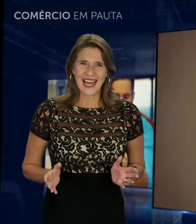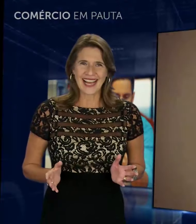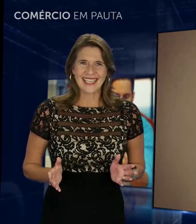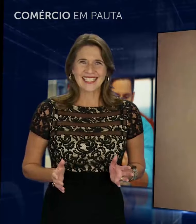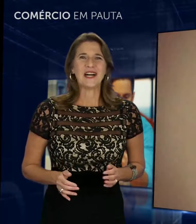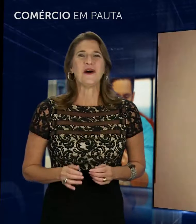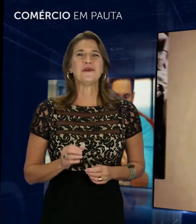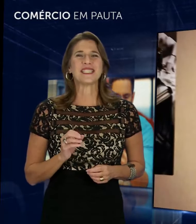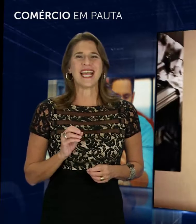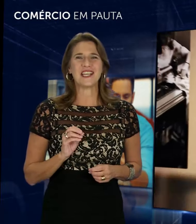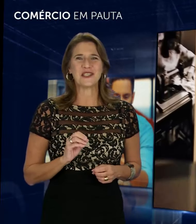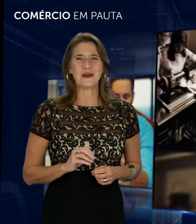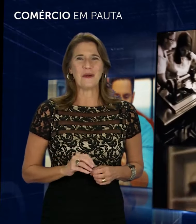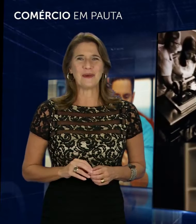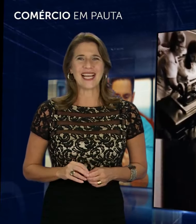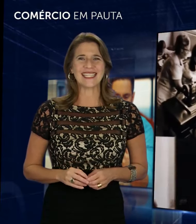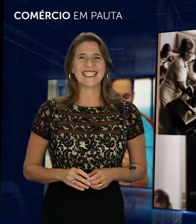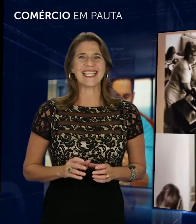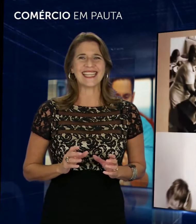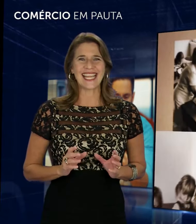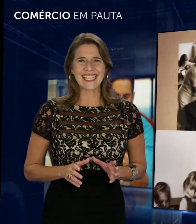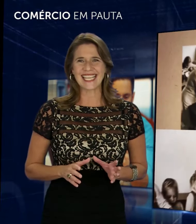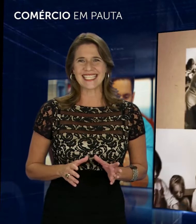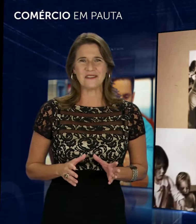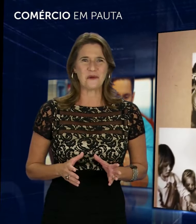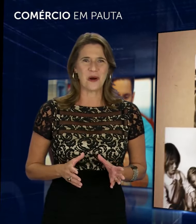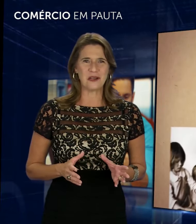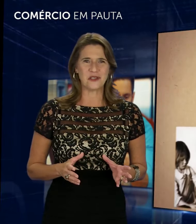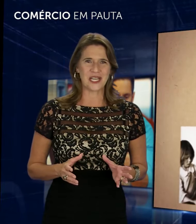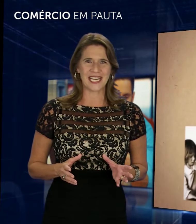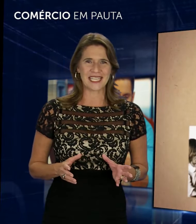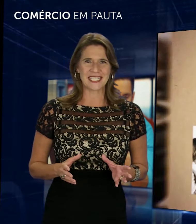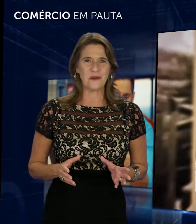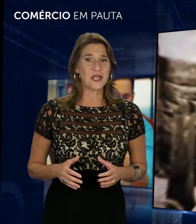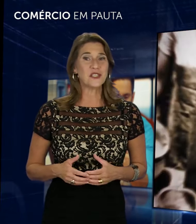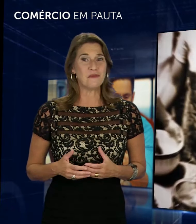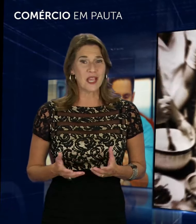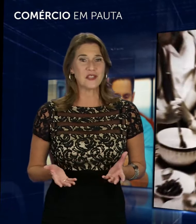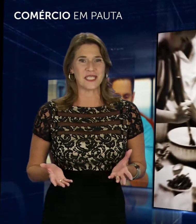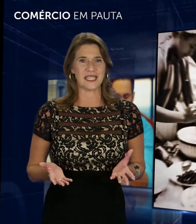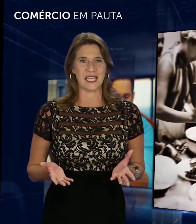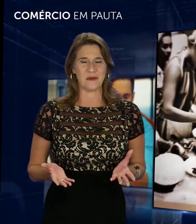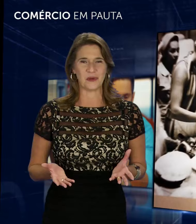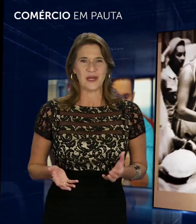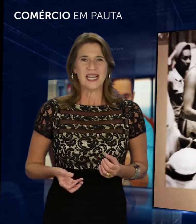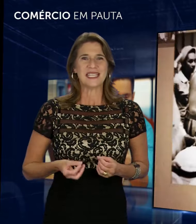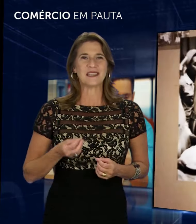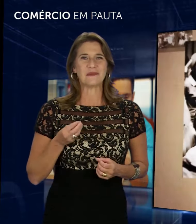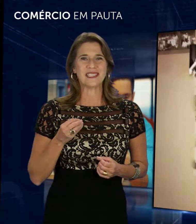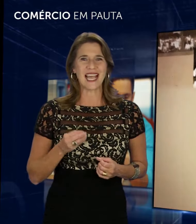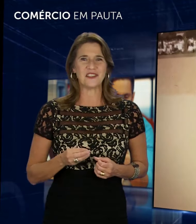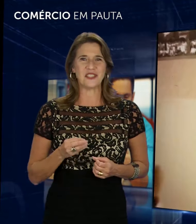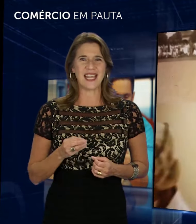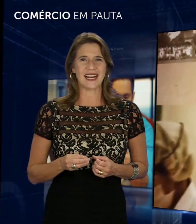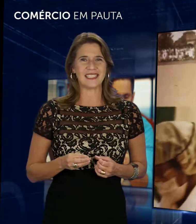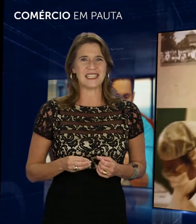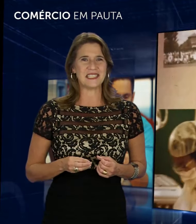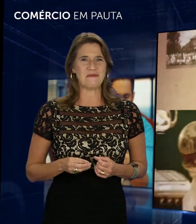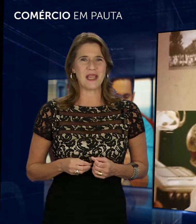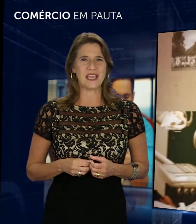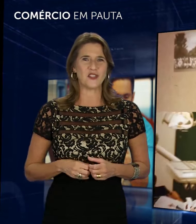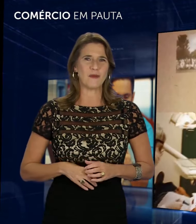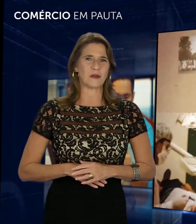Olá, o SESC completa 75 anos de criação neste mês de setembro. São sete